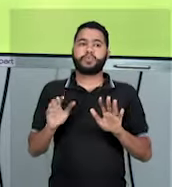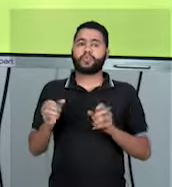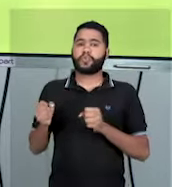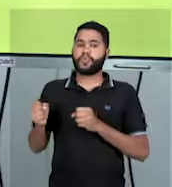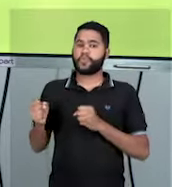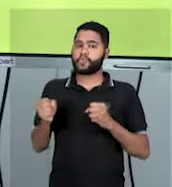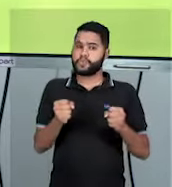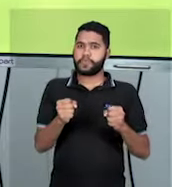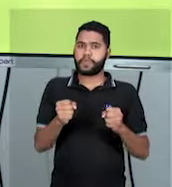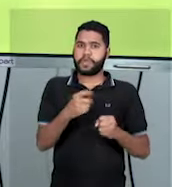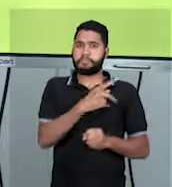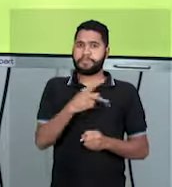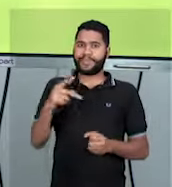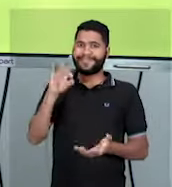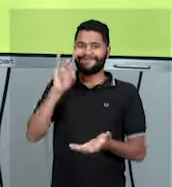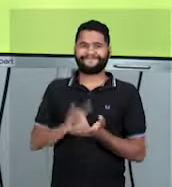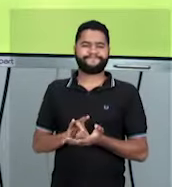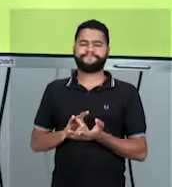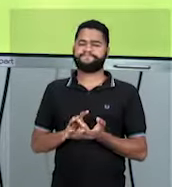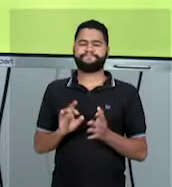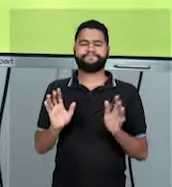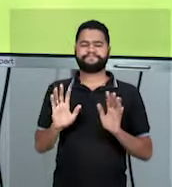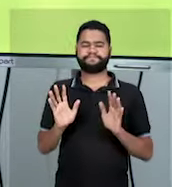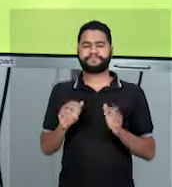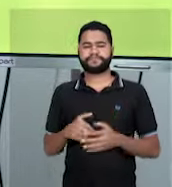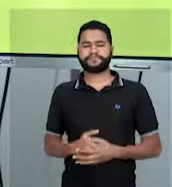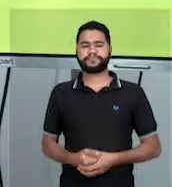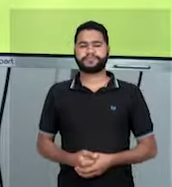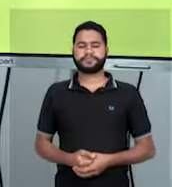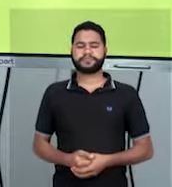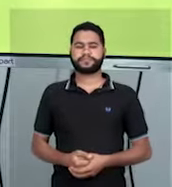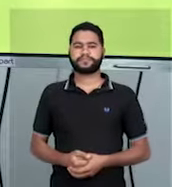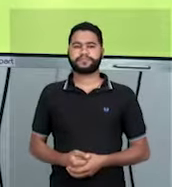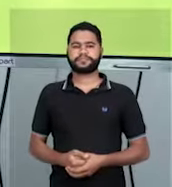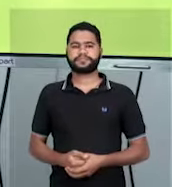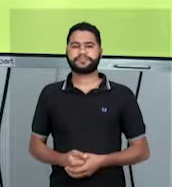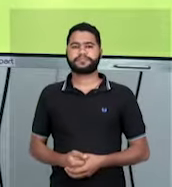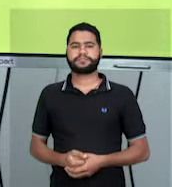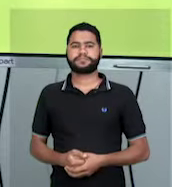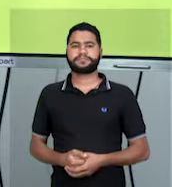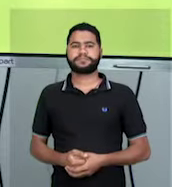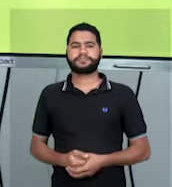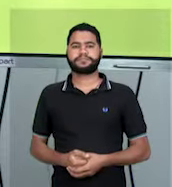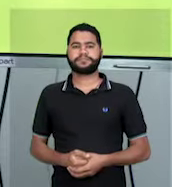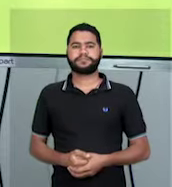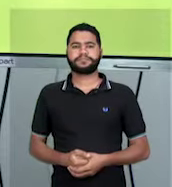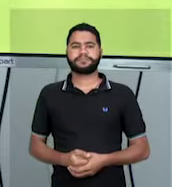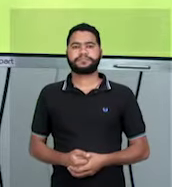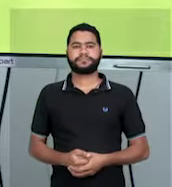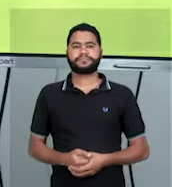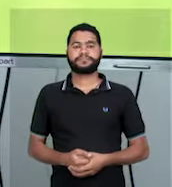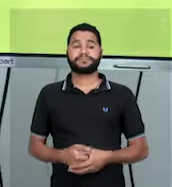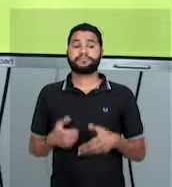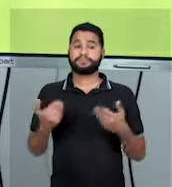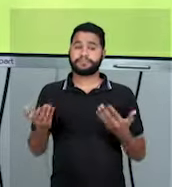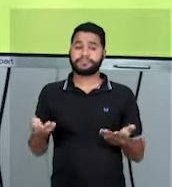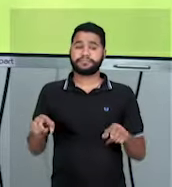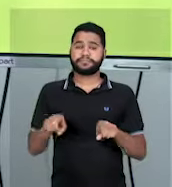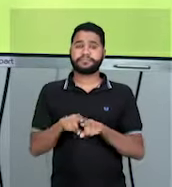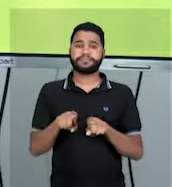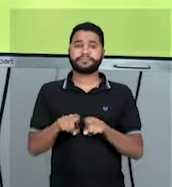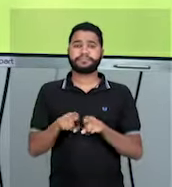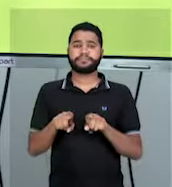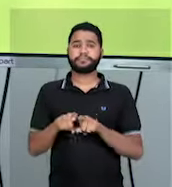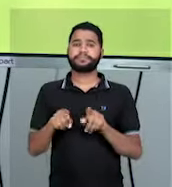poderes de um presidente, como a gente costuma ver até nos dias de hoje. Bom, e aí ficou também